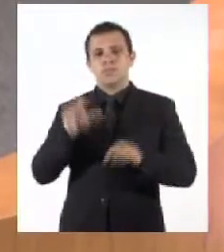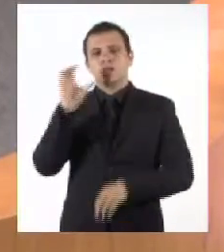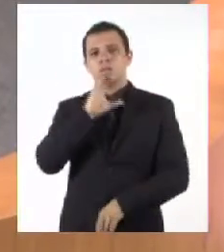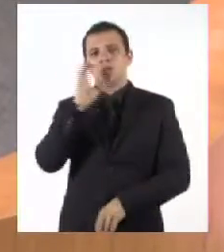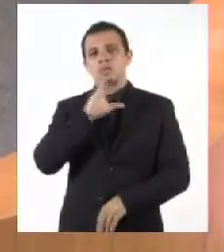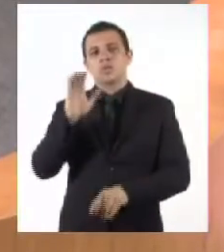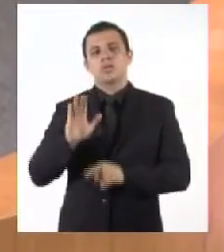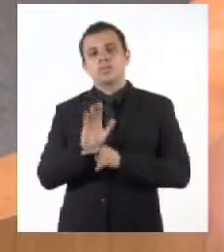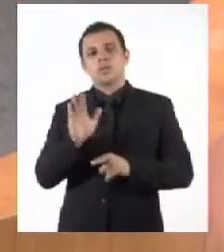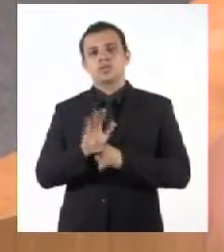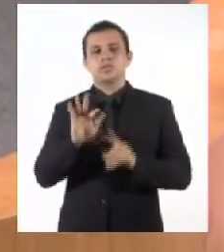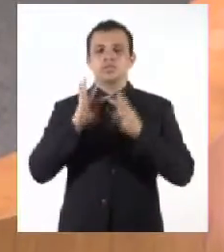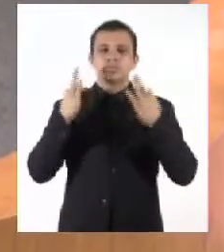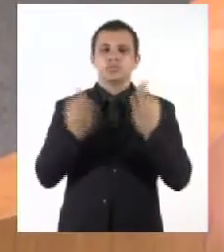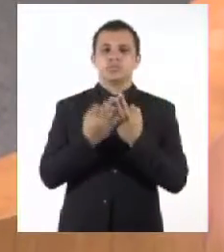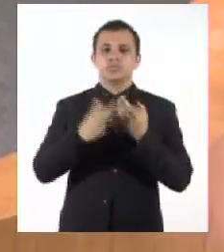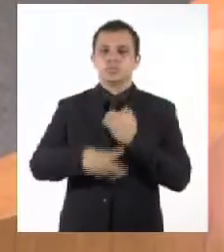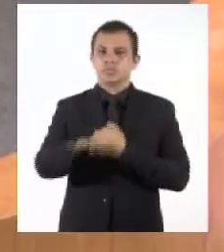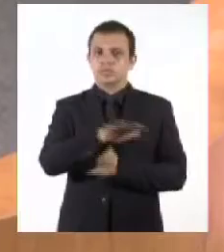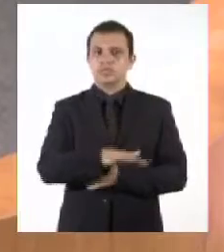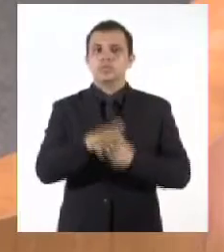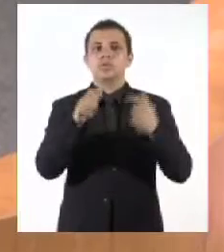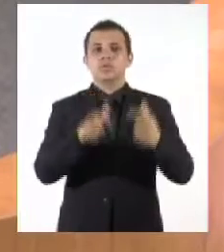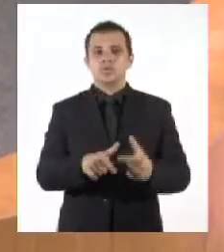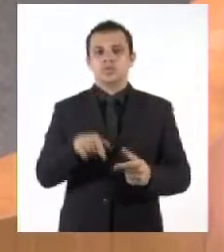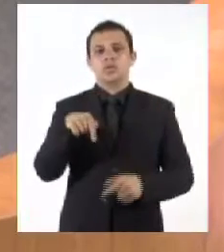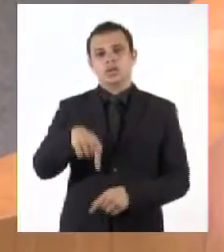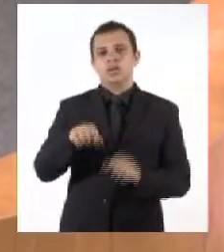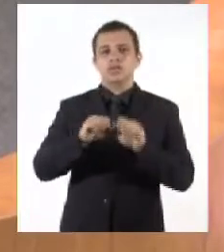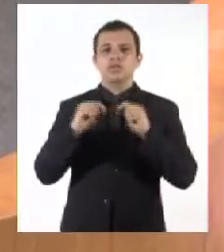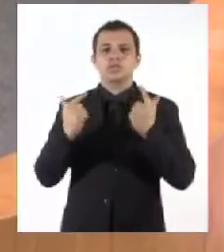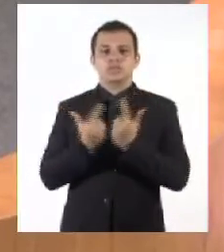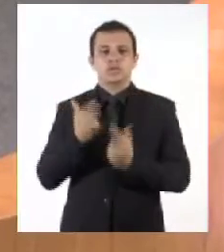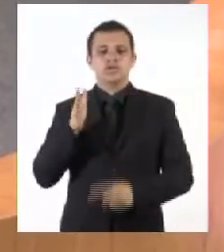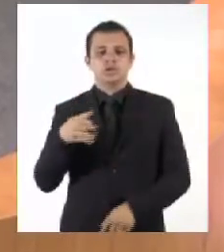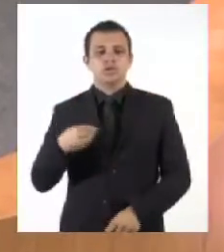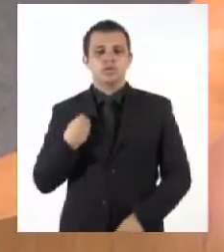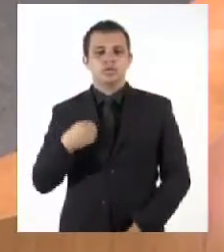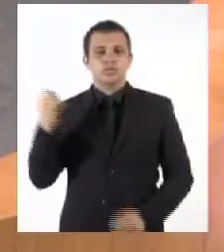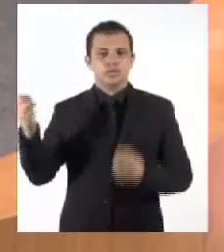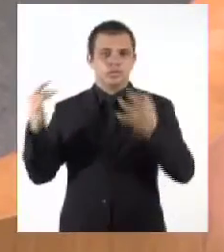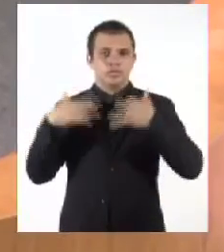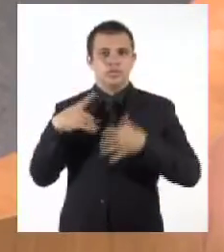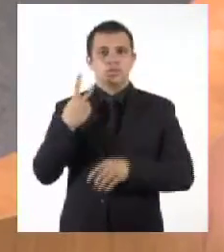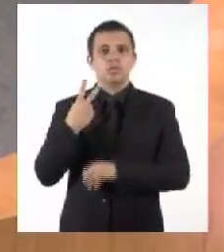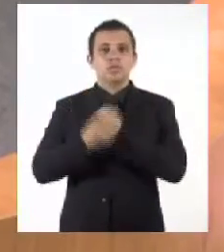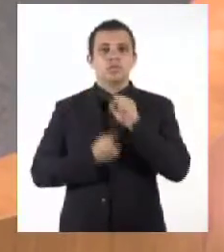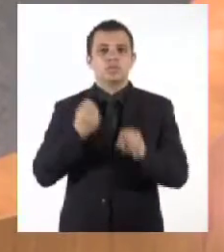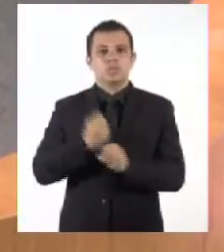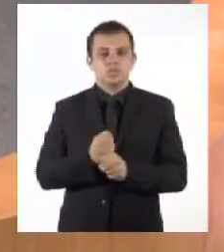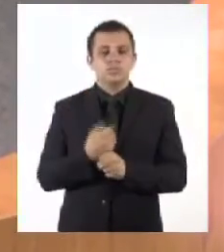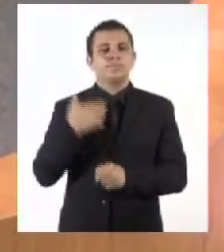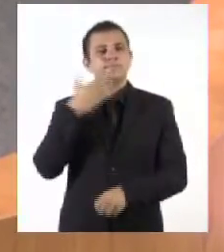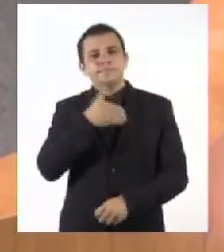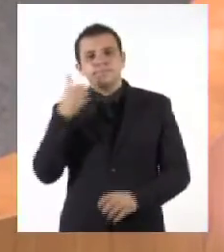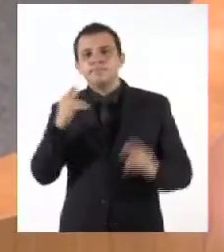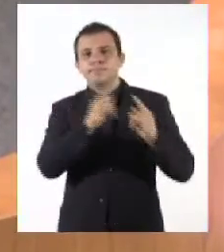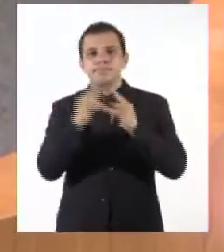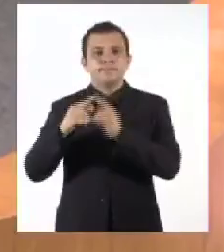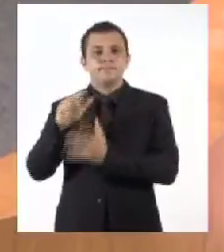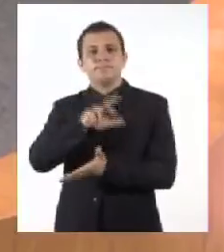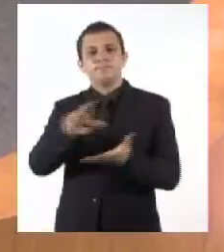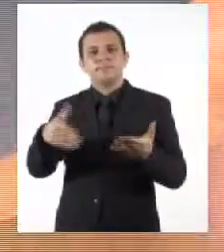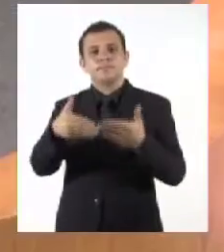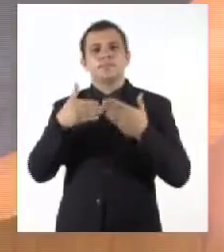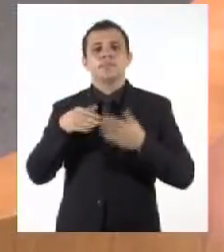benefício dessas famílias que estão aqui na Assembleia Legislativa e que estão há 2 anos percorrendo todos os órgãos possíveis para